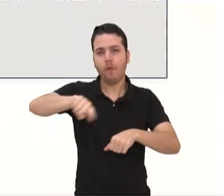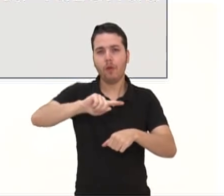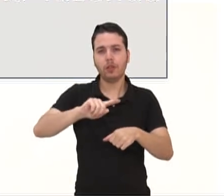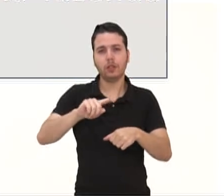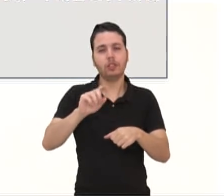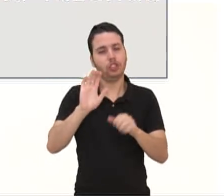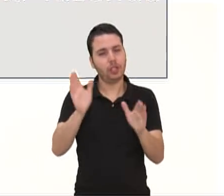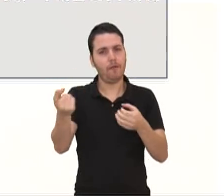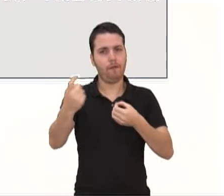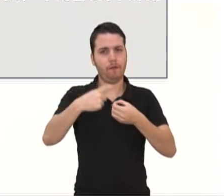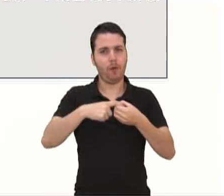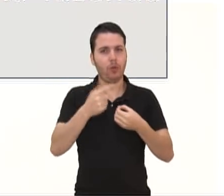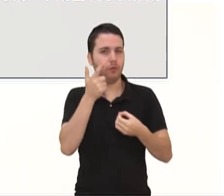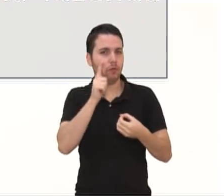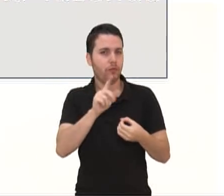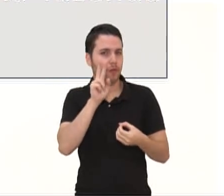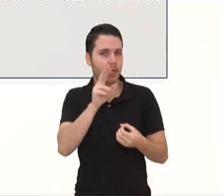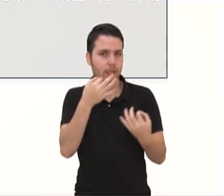conferir.